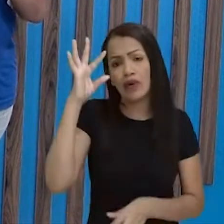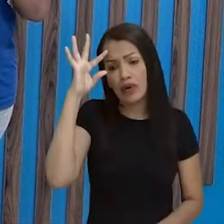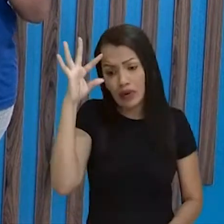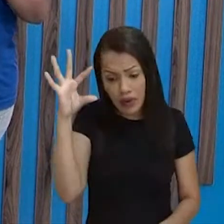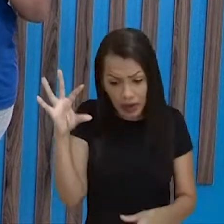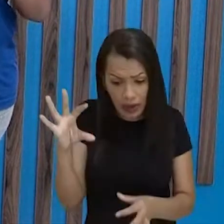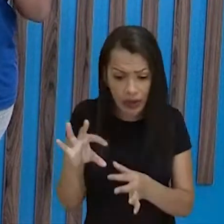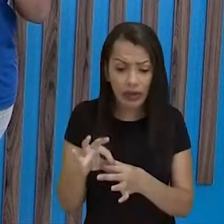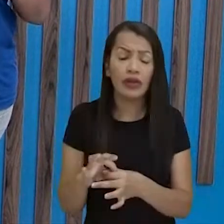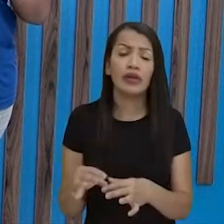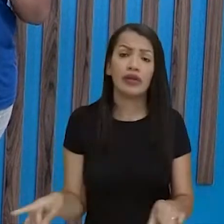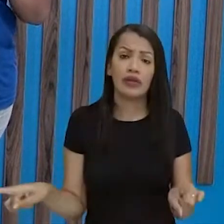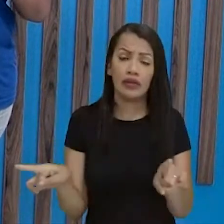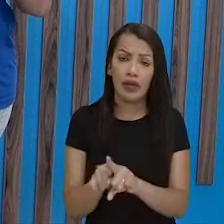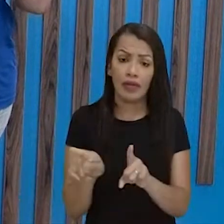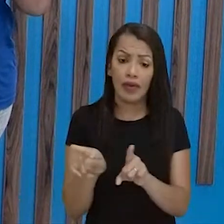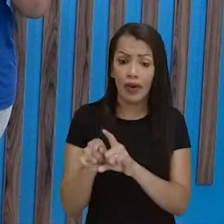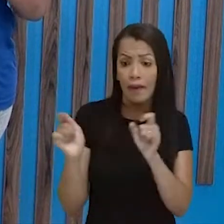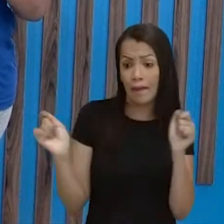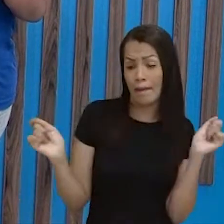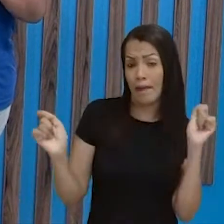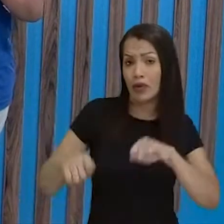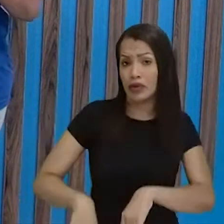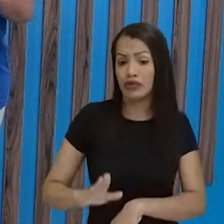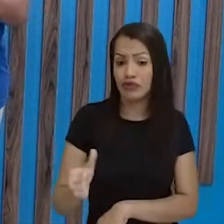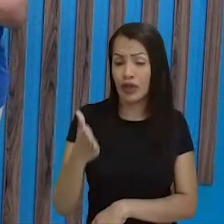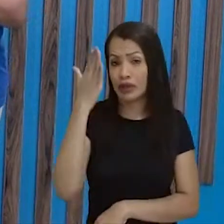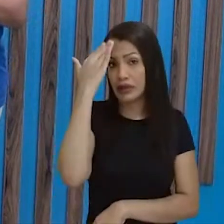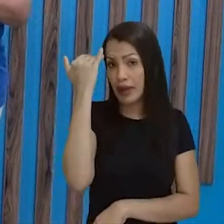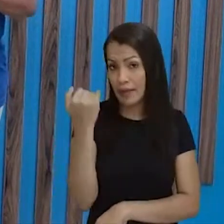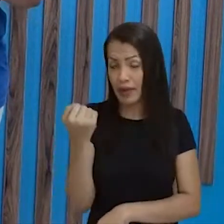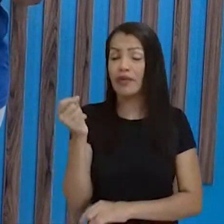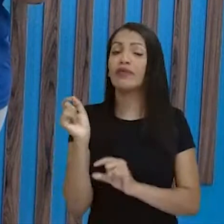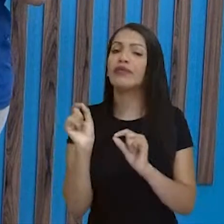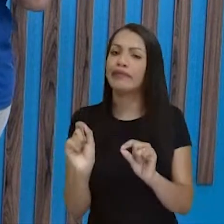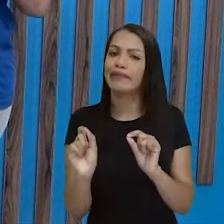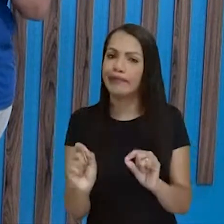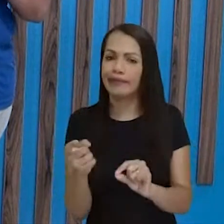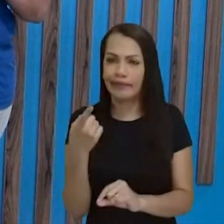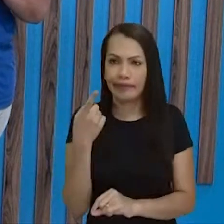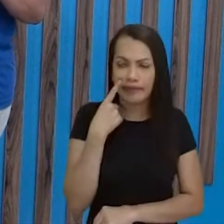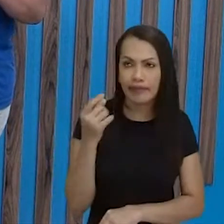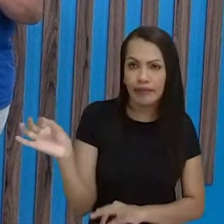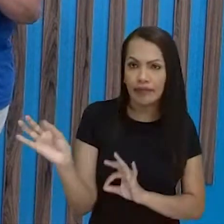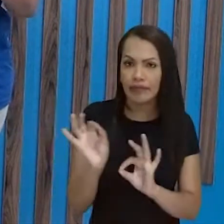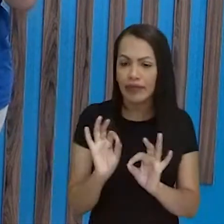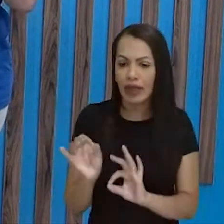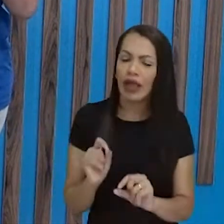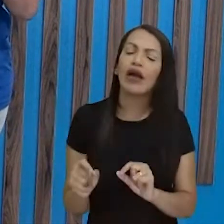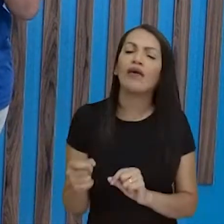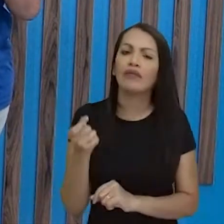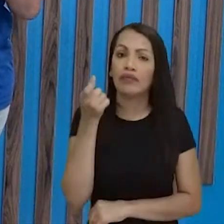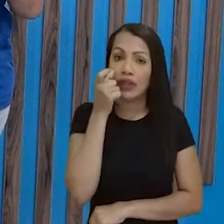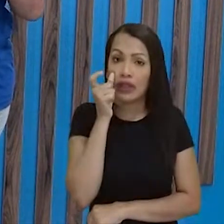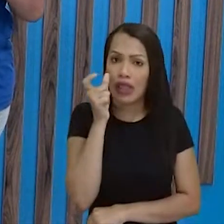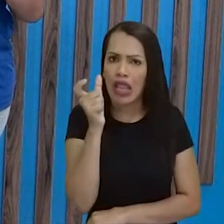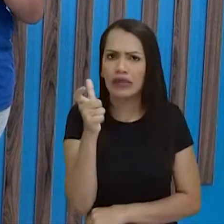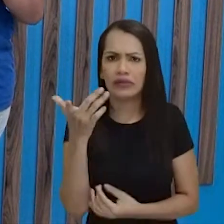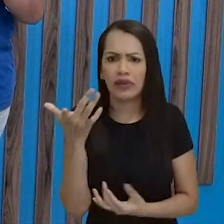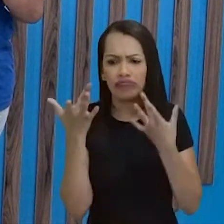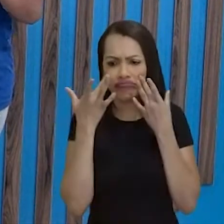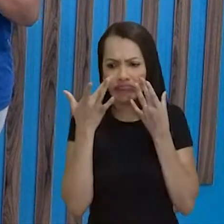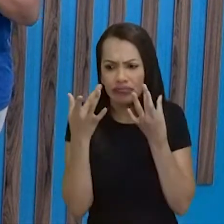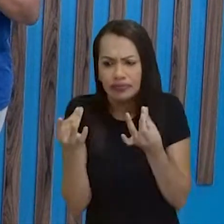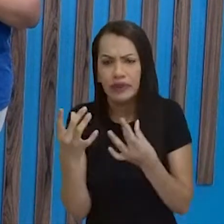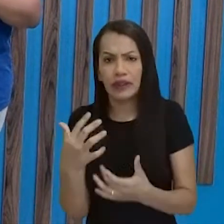vai também poder já saber do que se trata. Você vai, para lhe interessar, para fazer com que